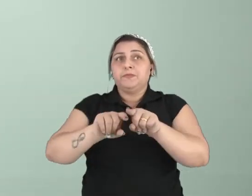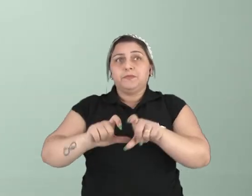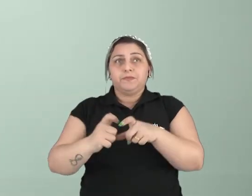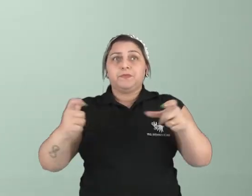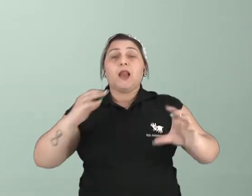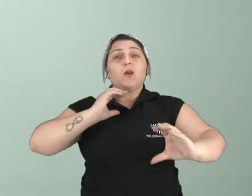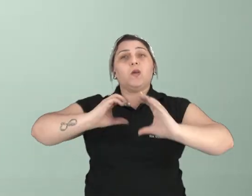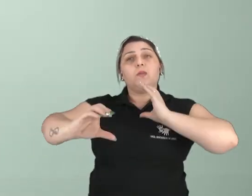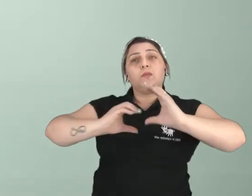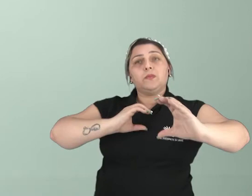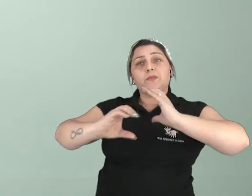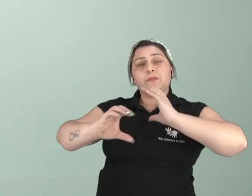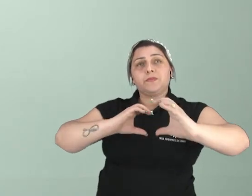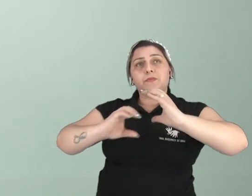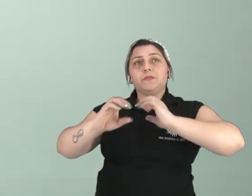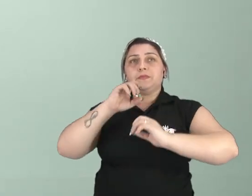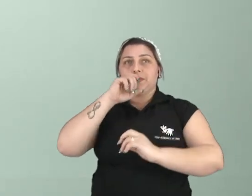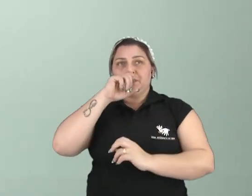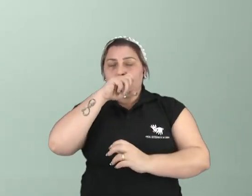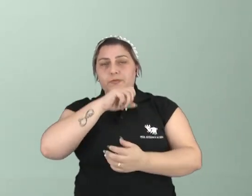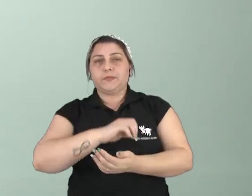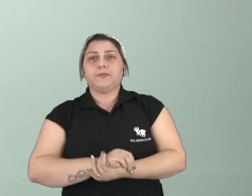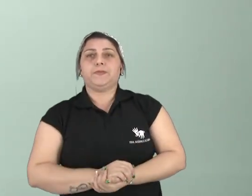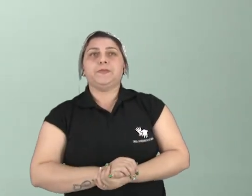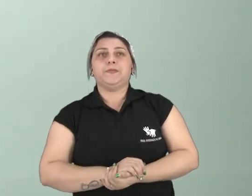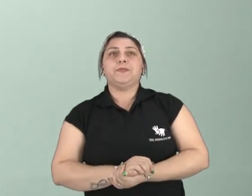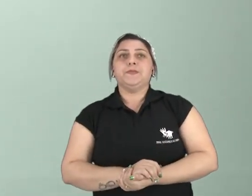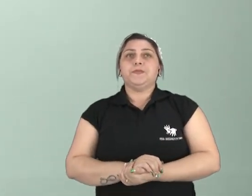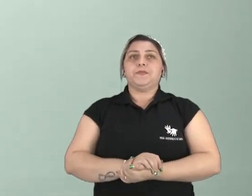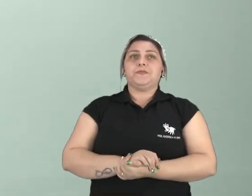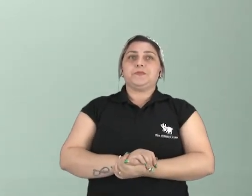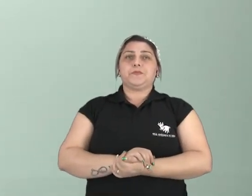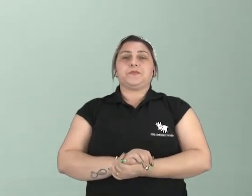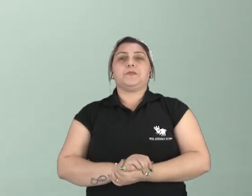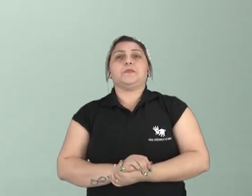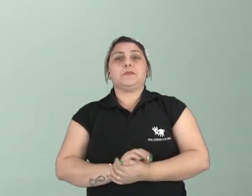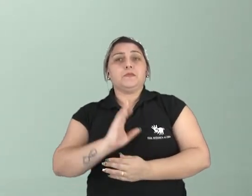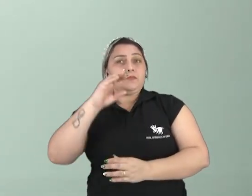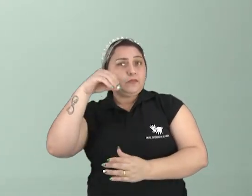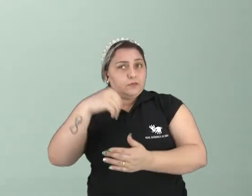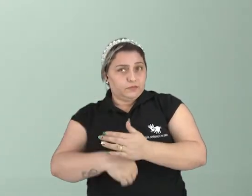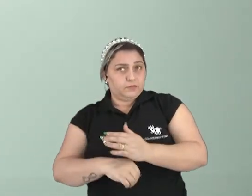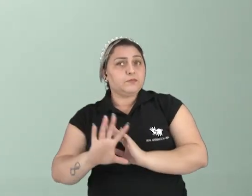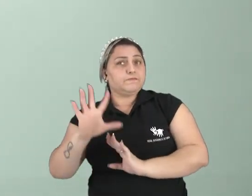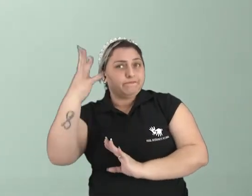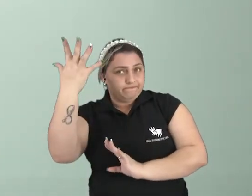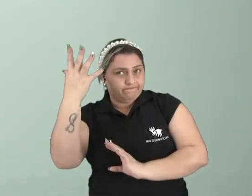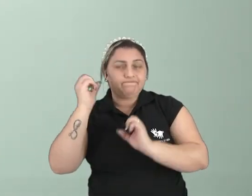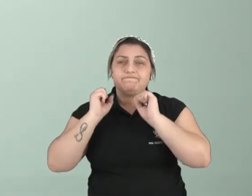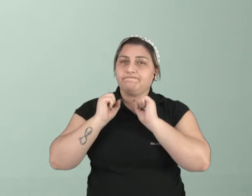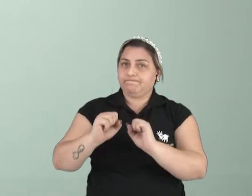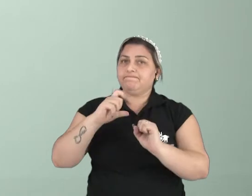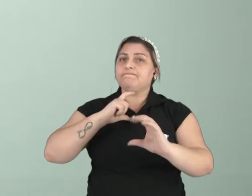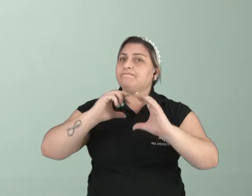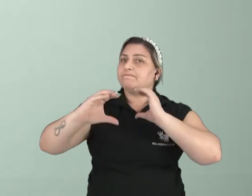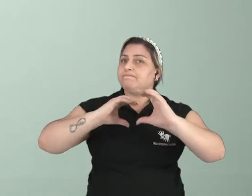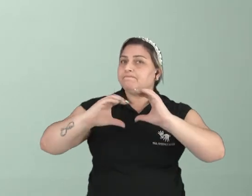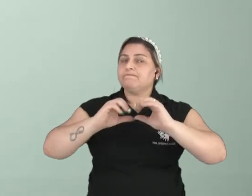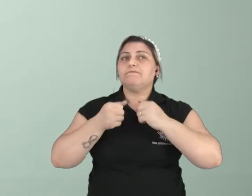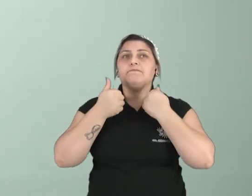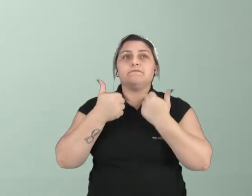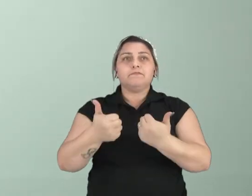da comunicação, né, a dimensão comunicativa, dentro aí desse fato. Também pode vir essa comunicação, tá